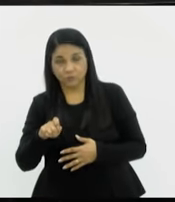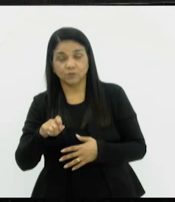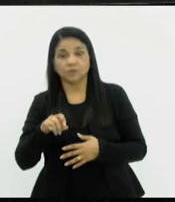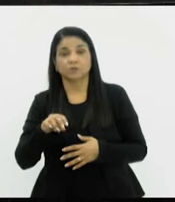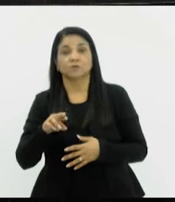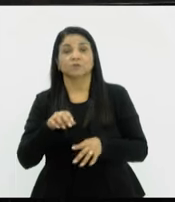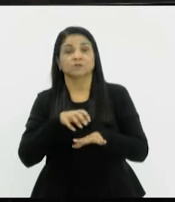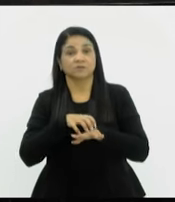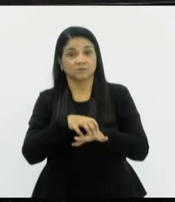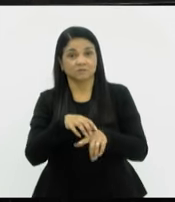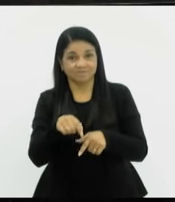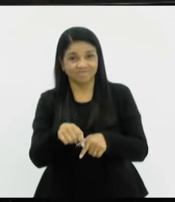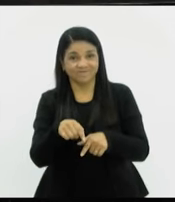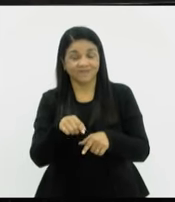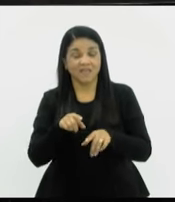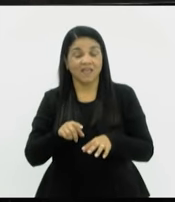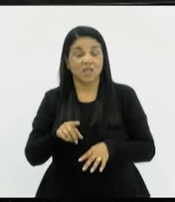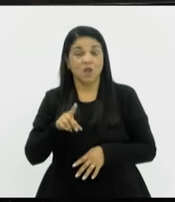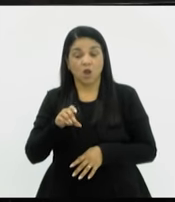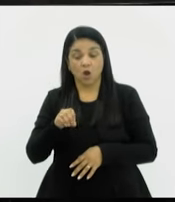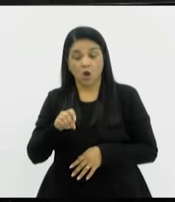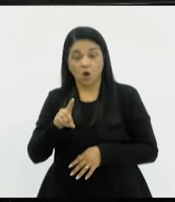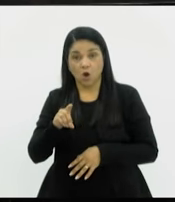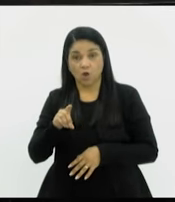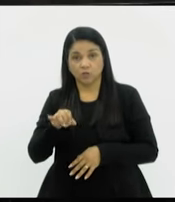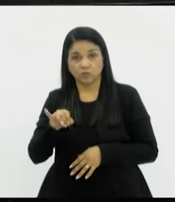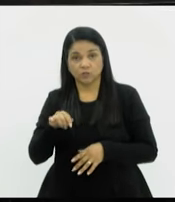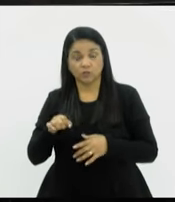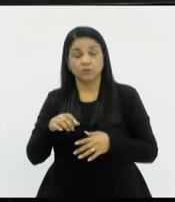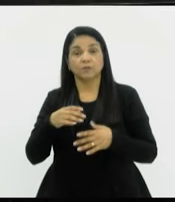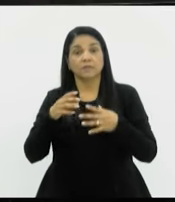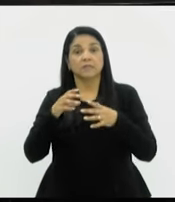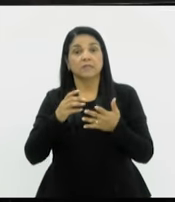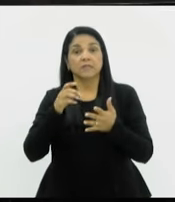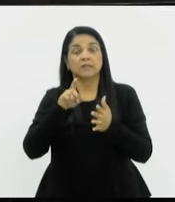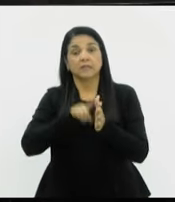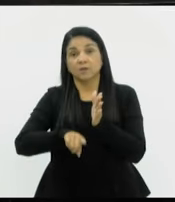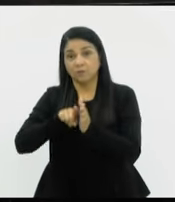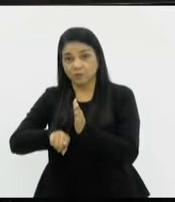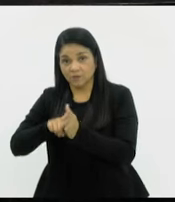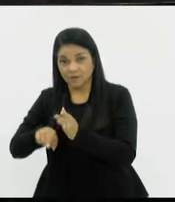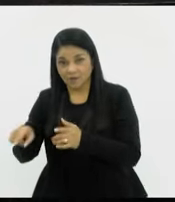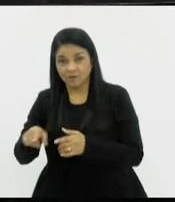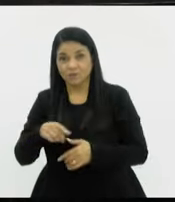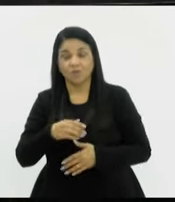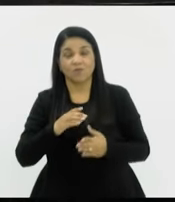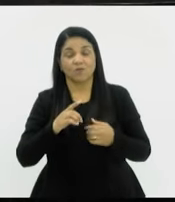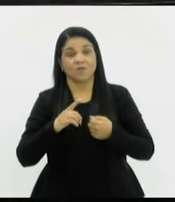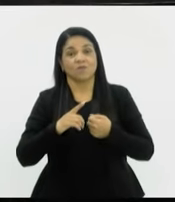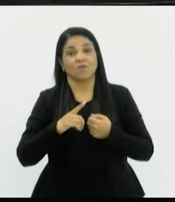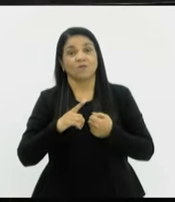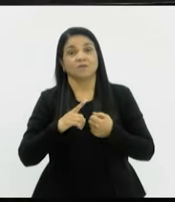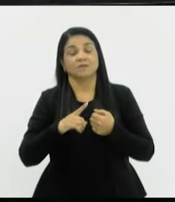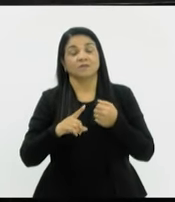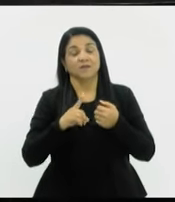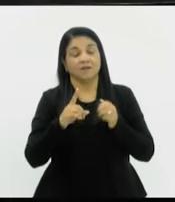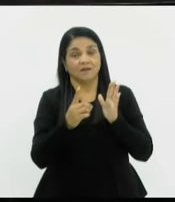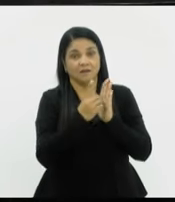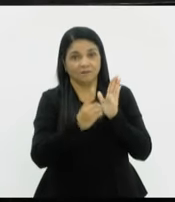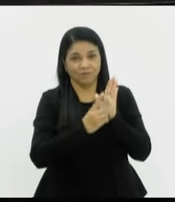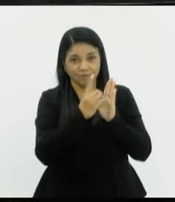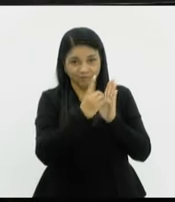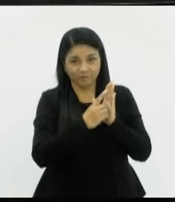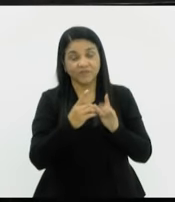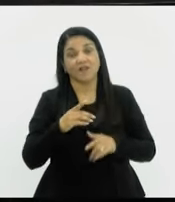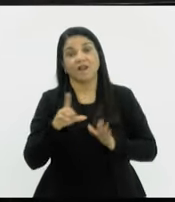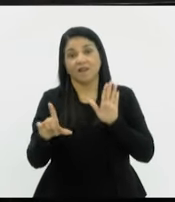Código Tributário, Decreto-Lei número 5, de 1975,